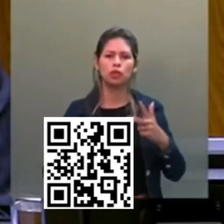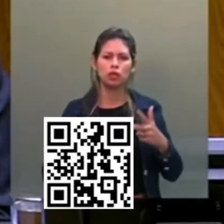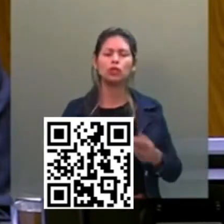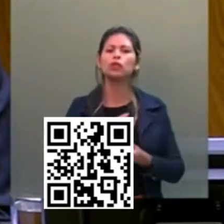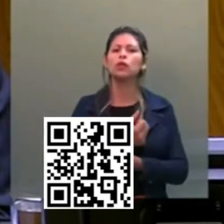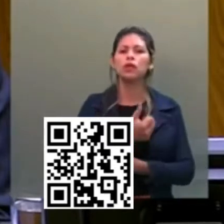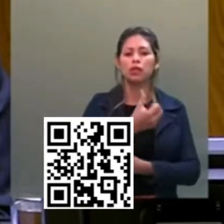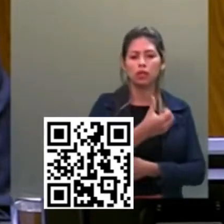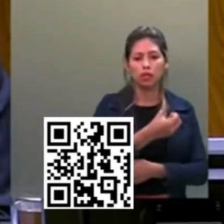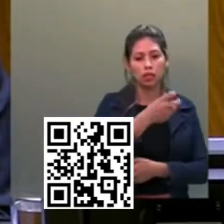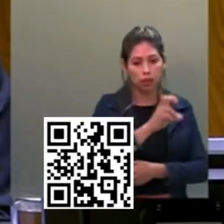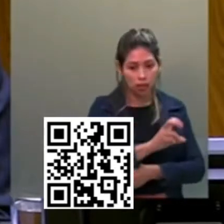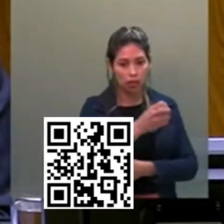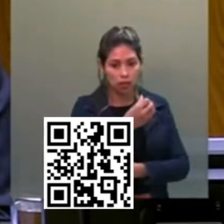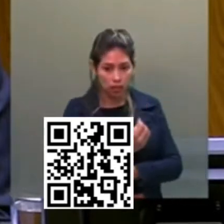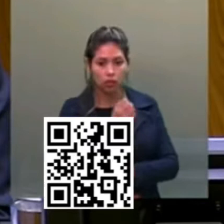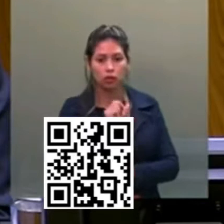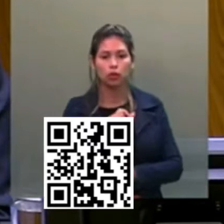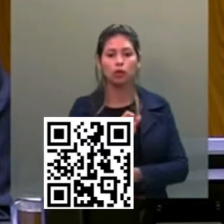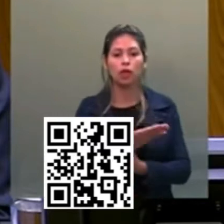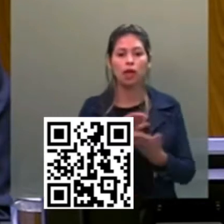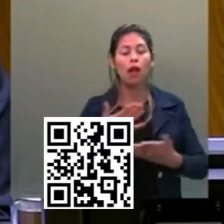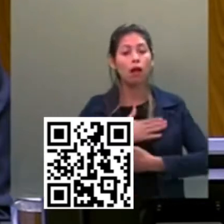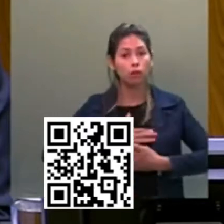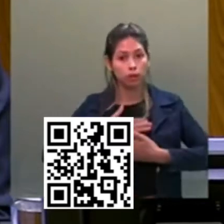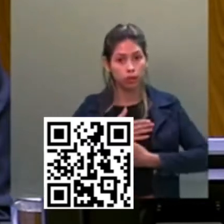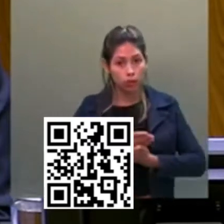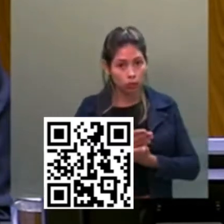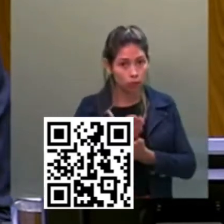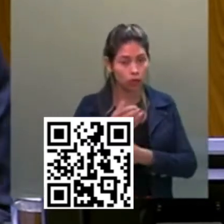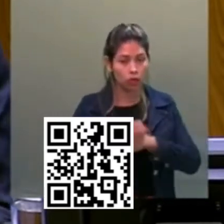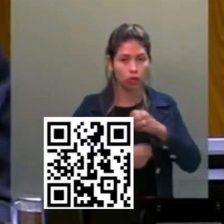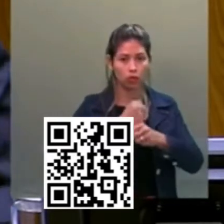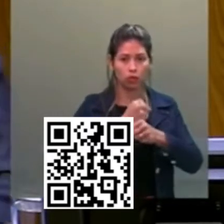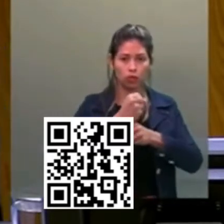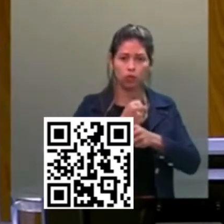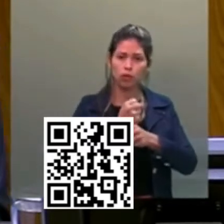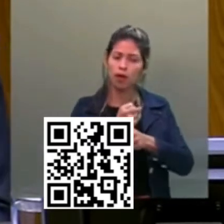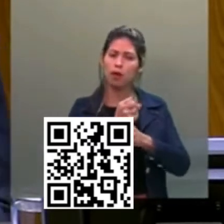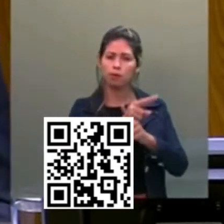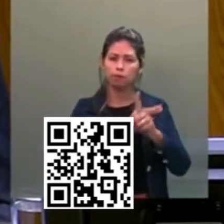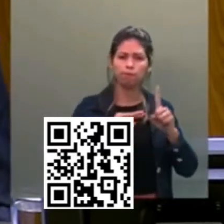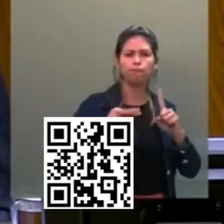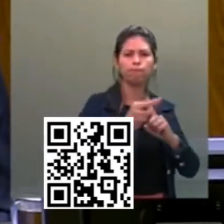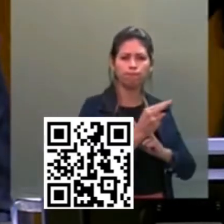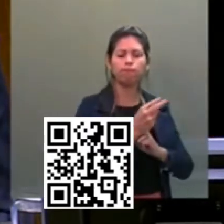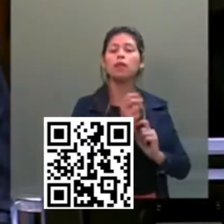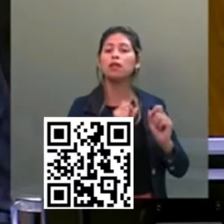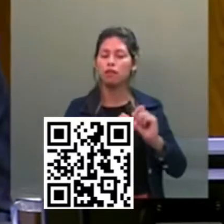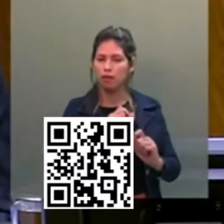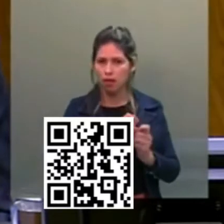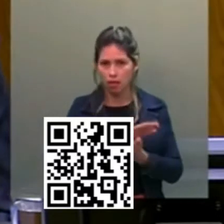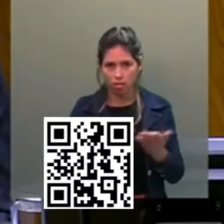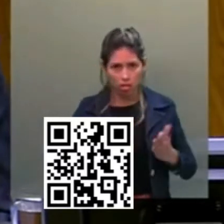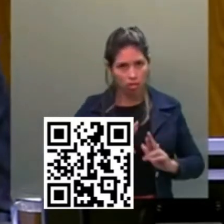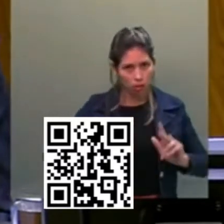legislatura. Além de satisfação, iniciamos o ano com muita expectativa. Não apenas a expectativa que sempre